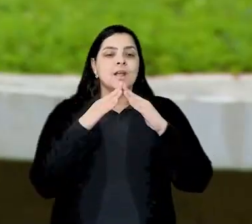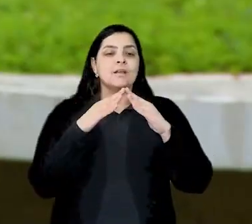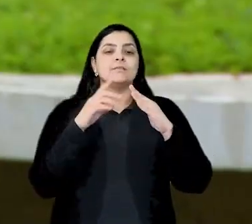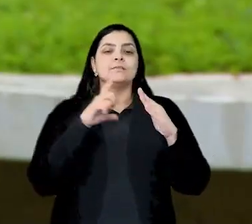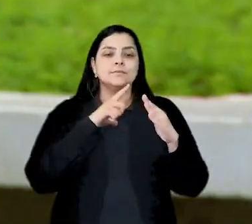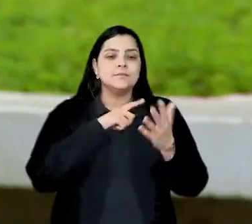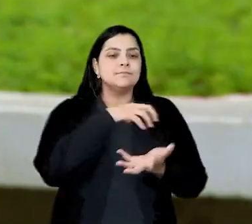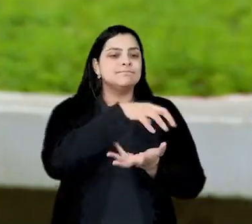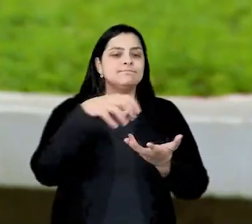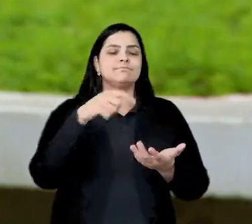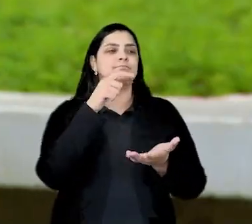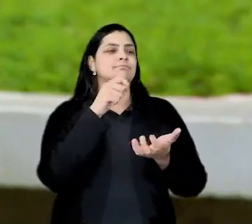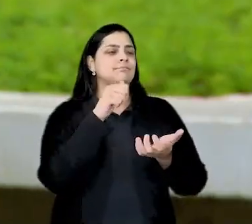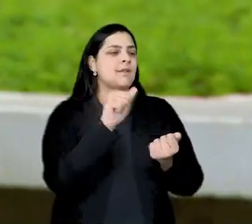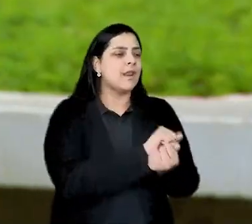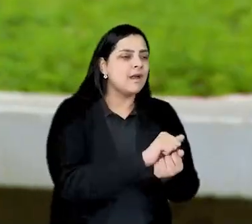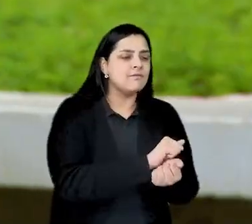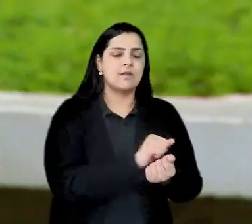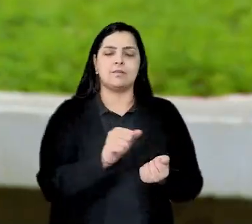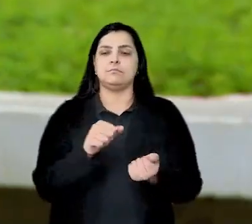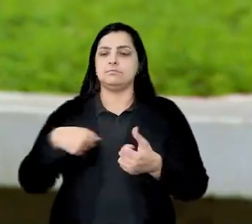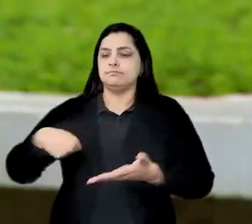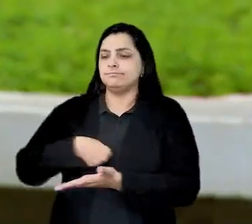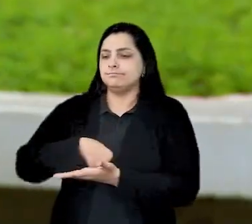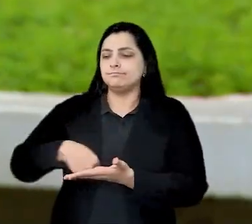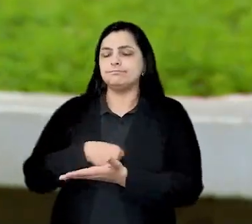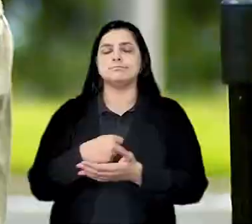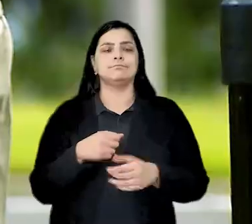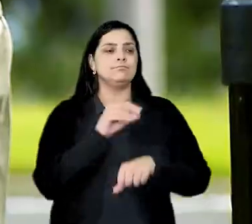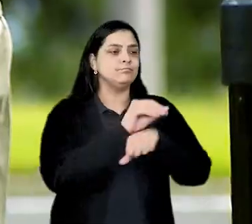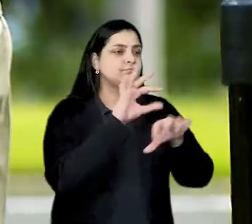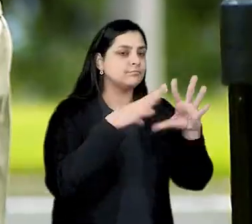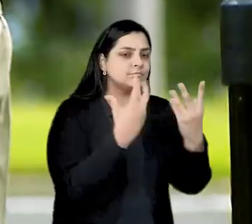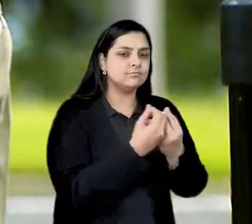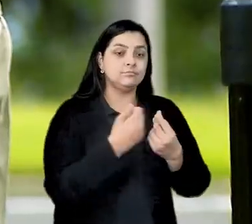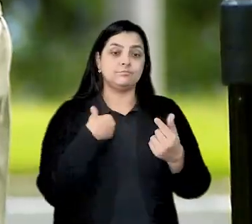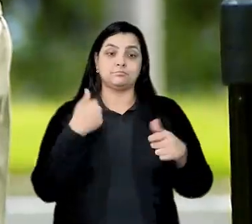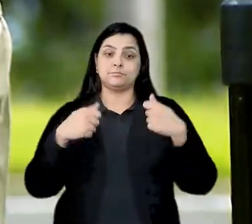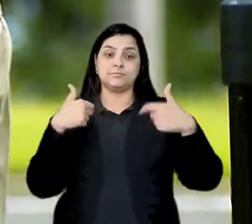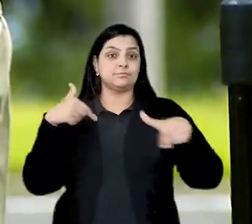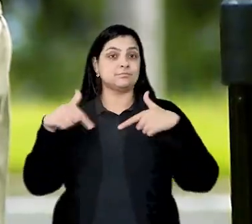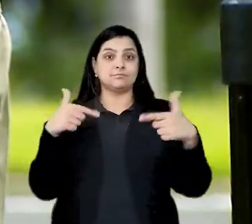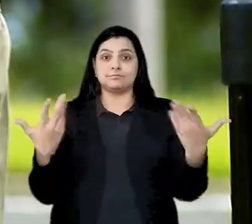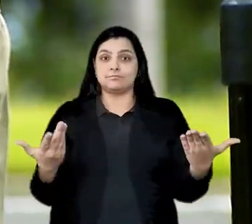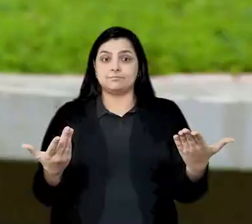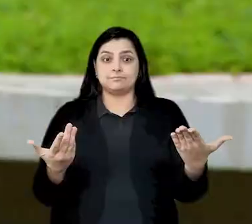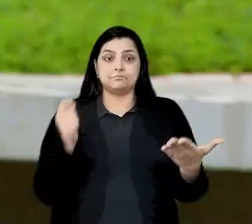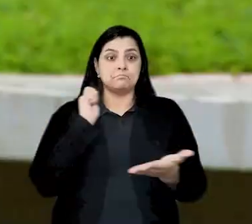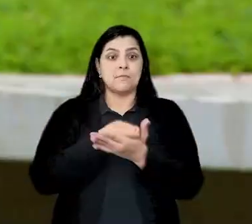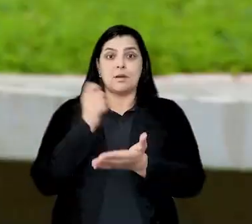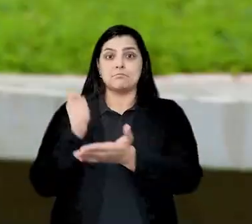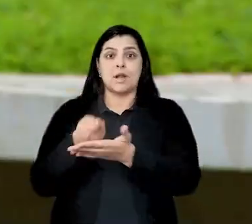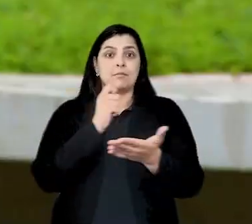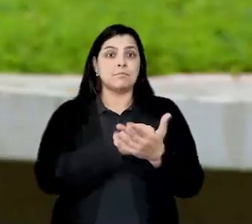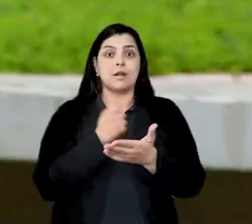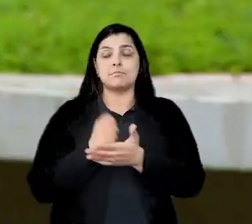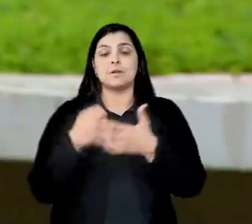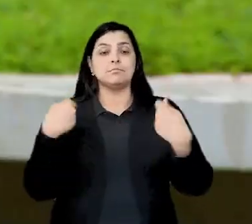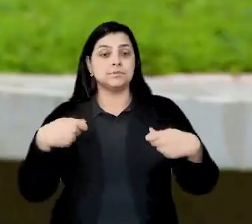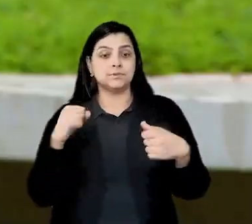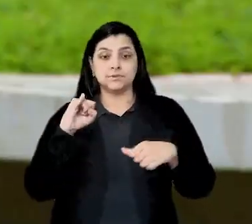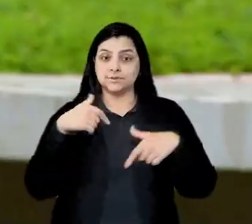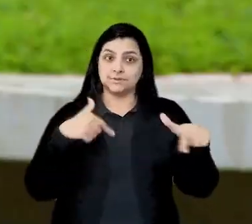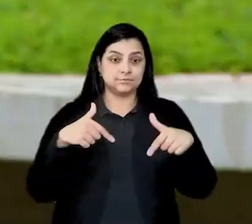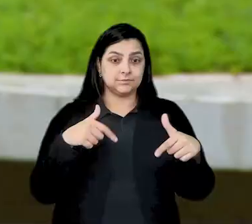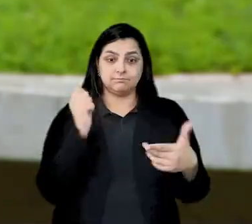vários setores, mas tem que lavar, tem que passar, tem que cuidar da família. Eu tenho que trabalhar porque eu tenho boletos para pagar, né? E se eu não for trabalhar,